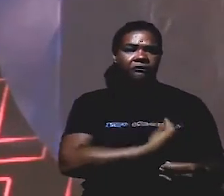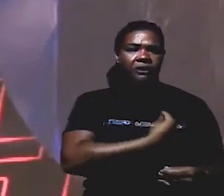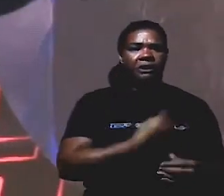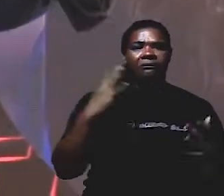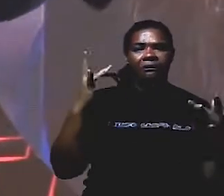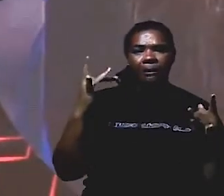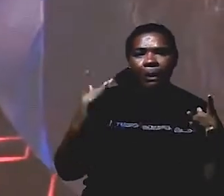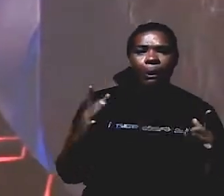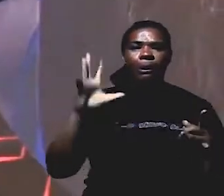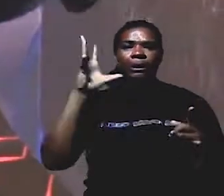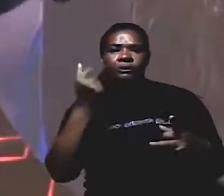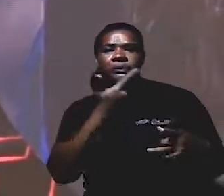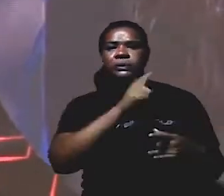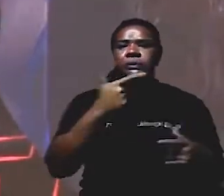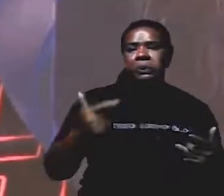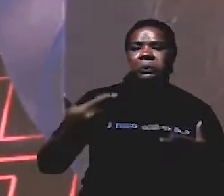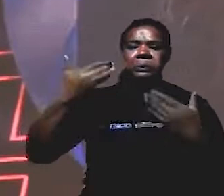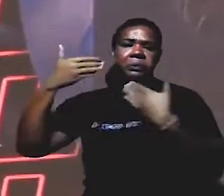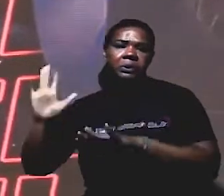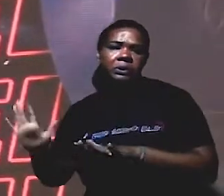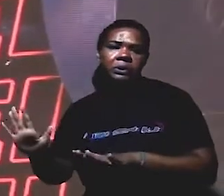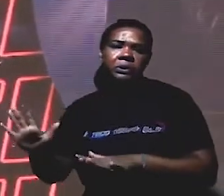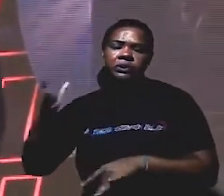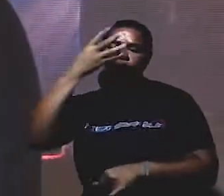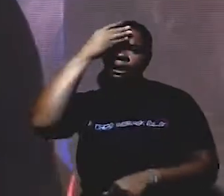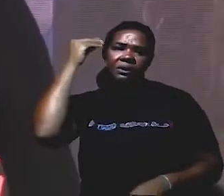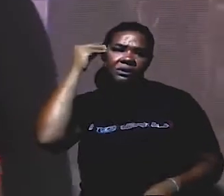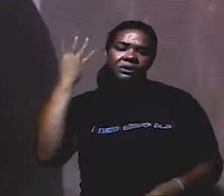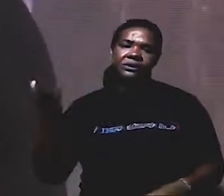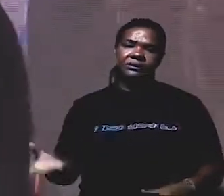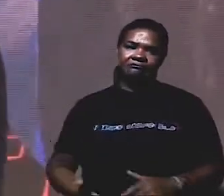terminou, não resolveu, ficou para lá. Pendência.